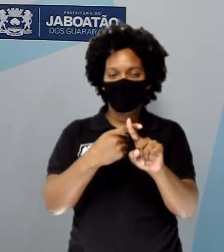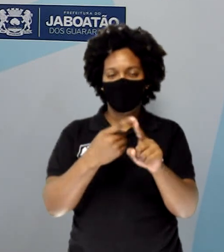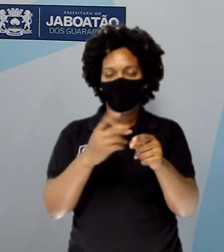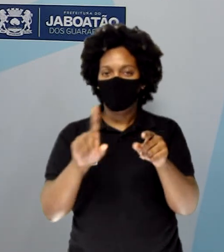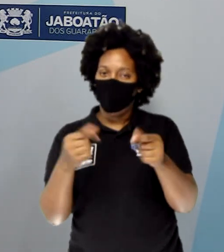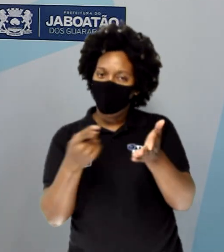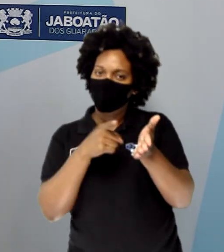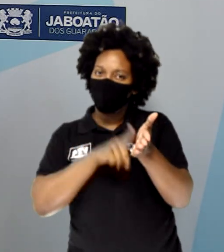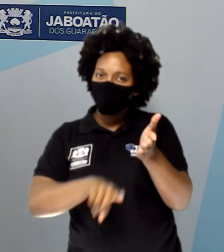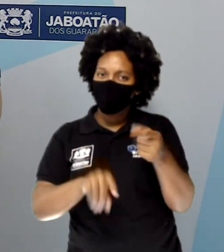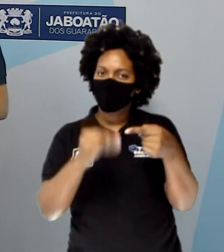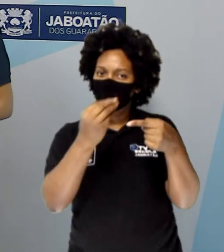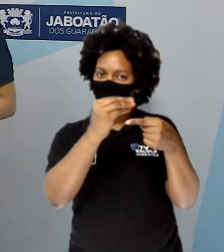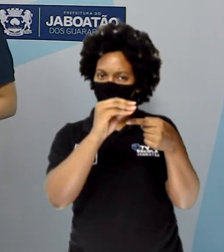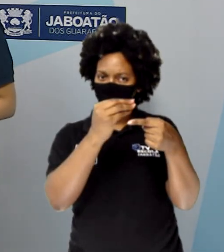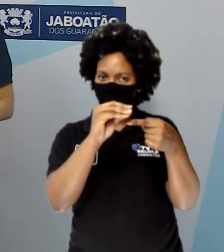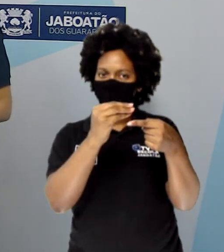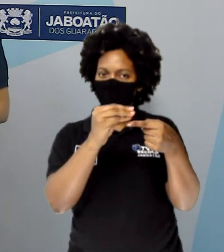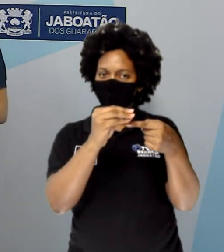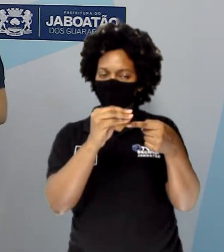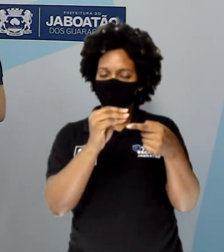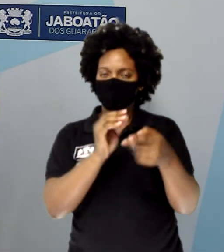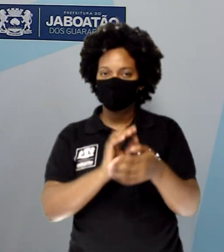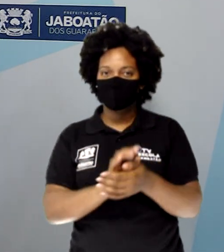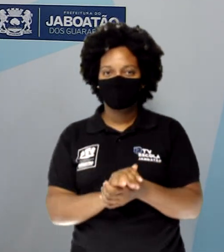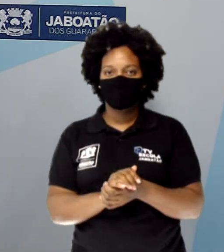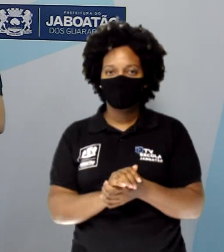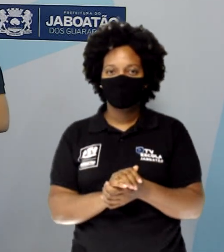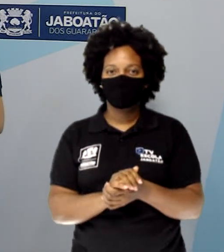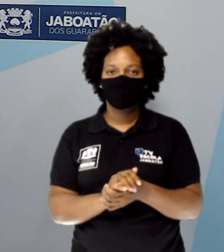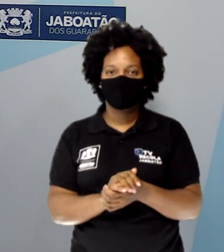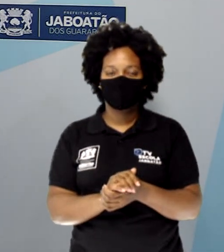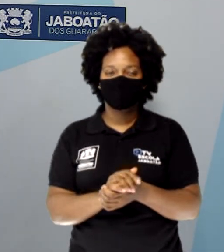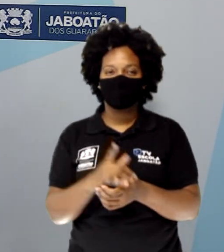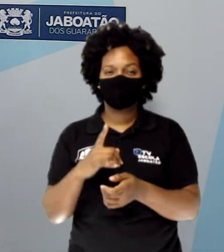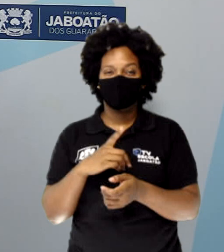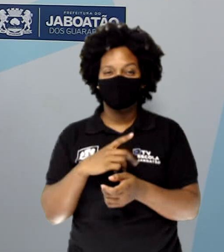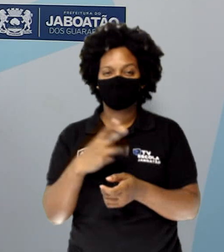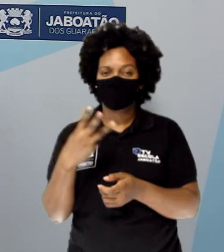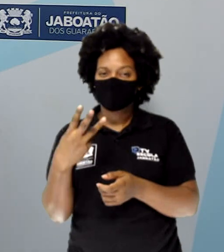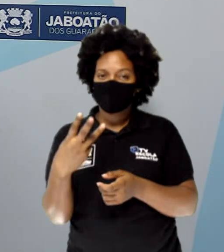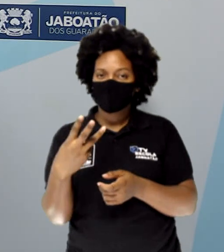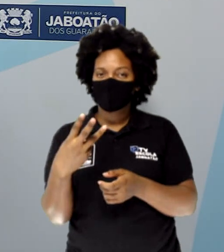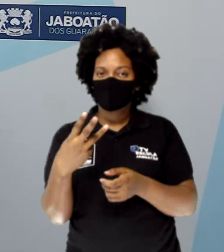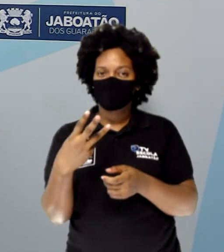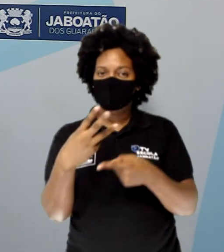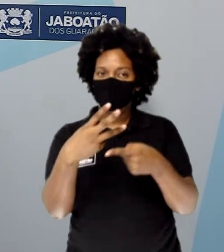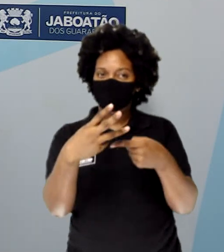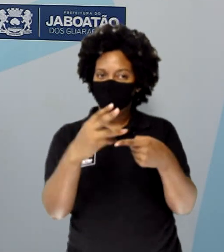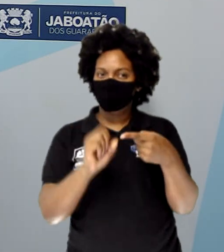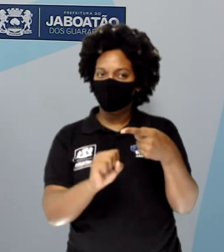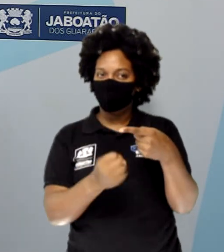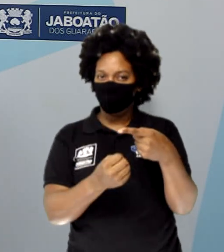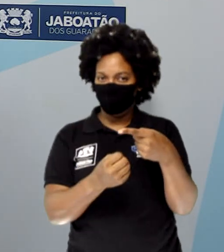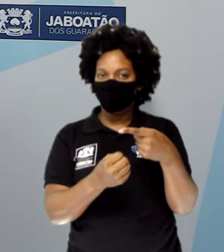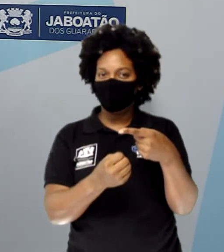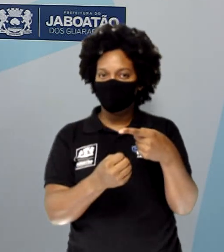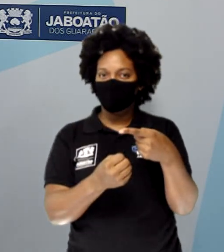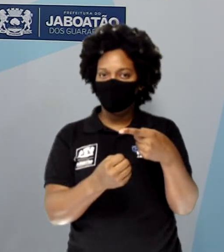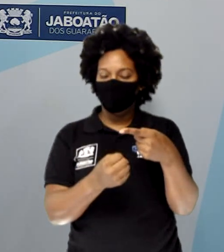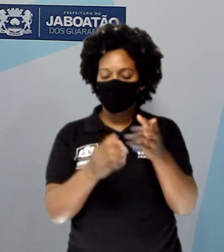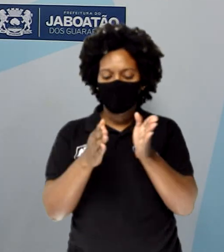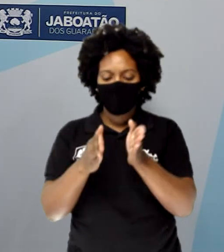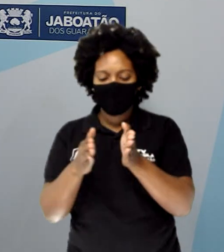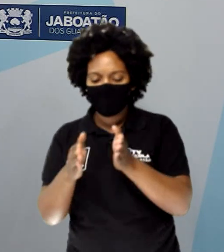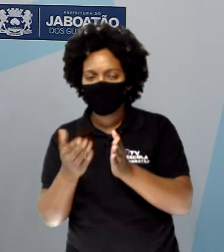subtraímos os numeradores, tá? A gente ainda tinha 3/8, né, de fatias de pizza aí para